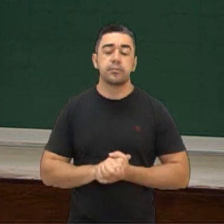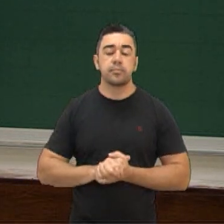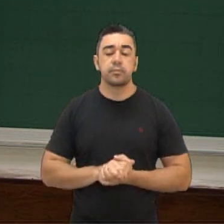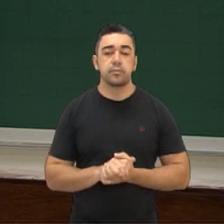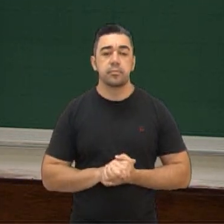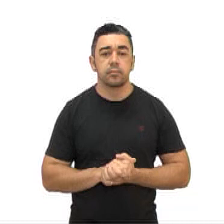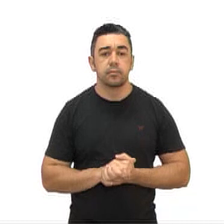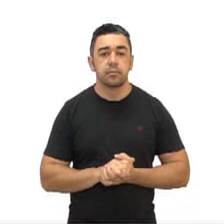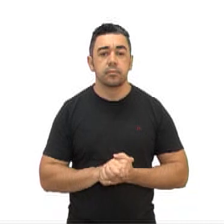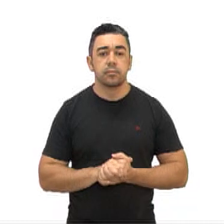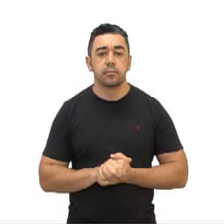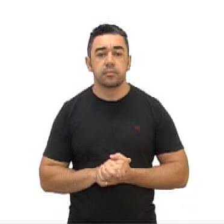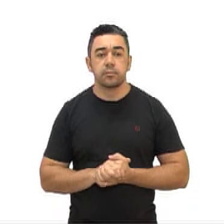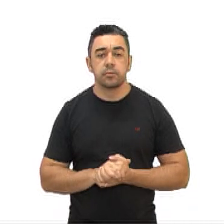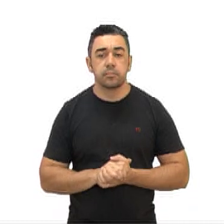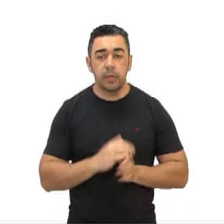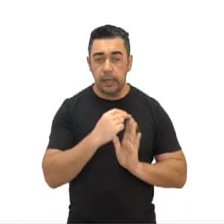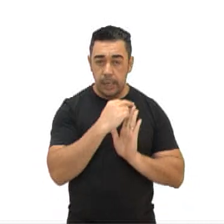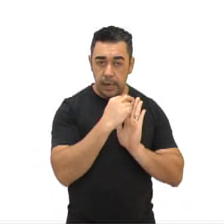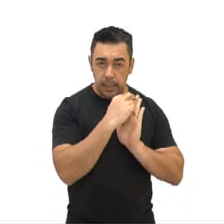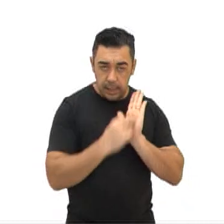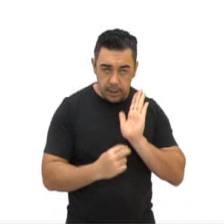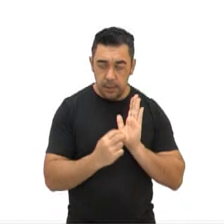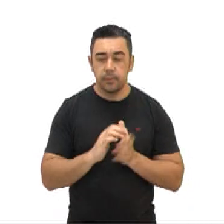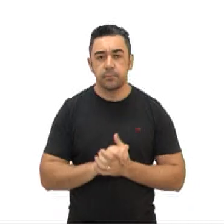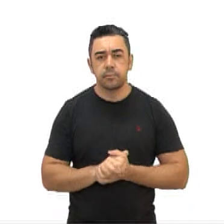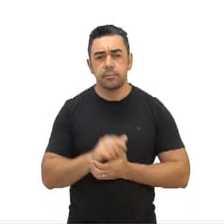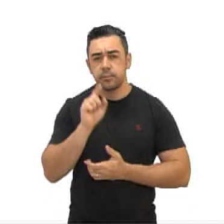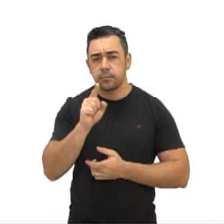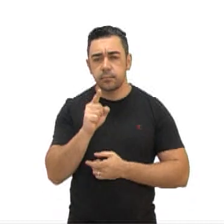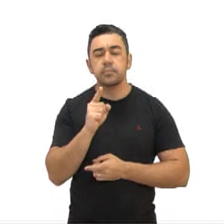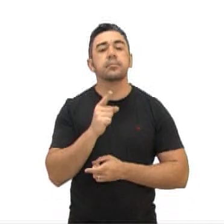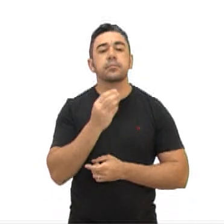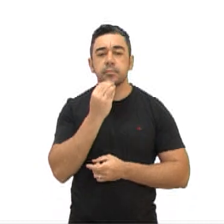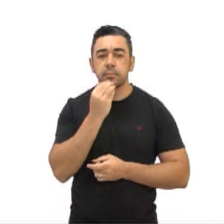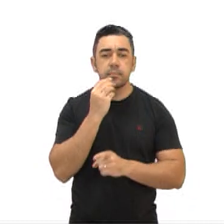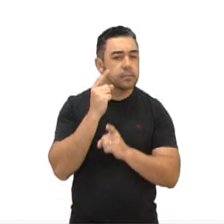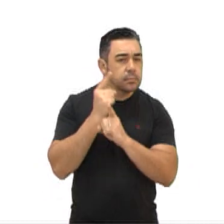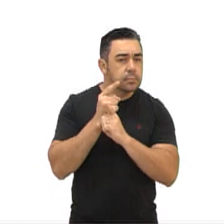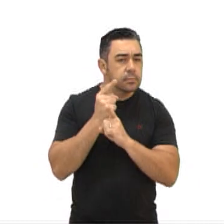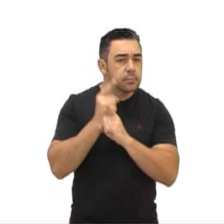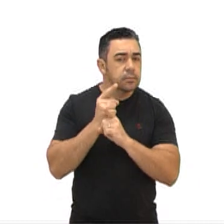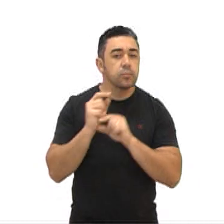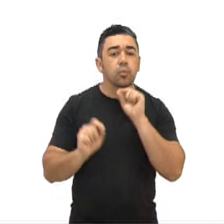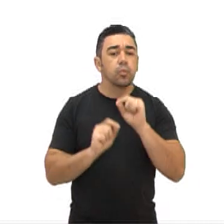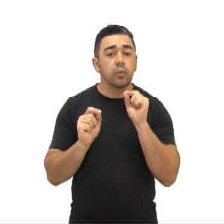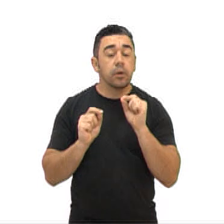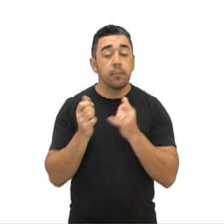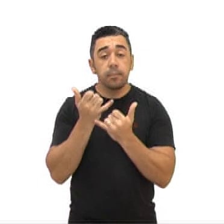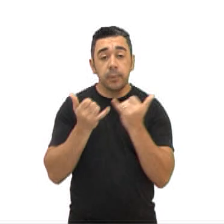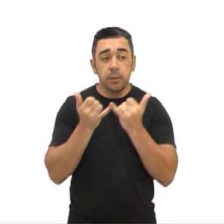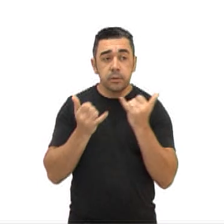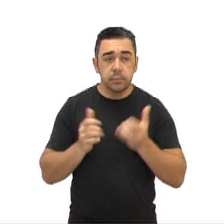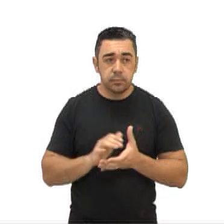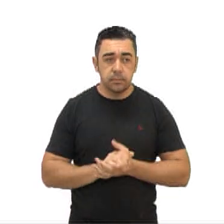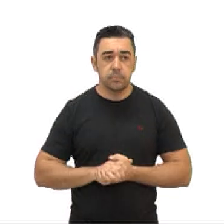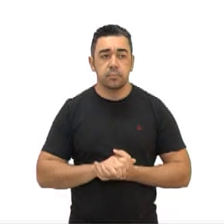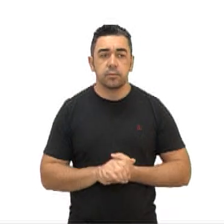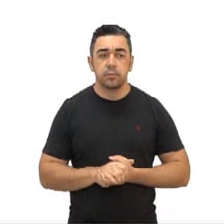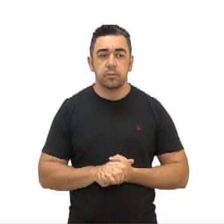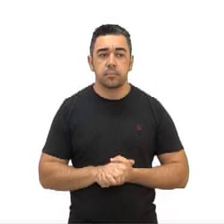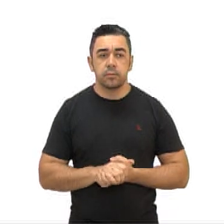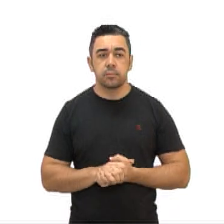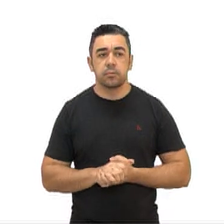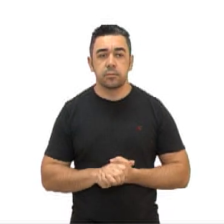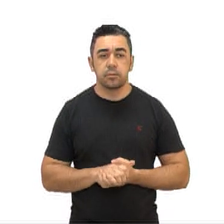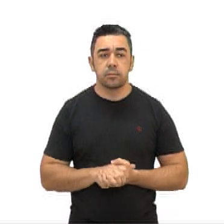2. Lê os titulares a seguir e procura identificar as semelhanças. Sanidade sopesa